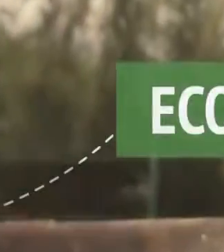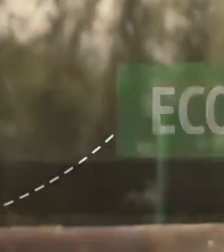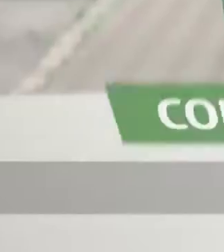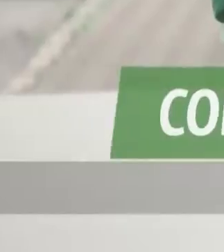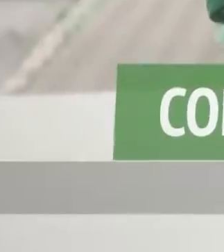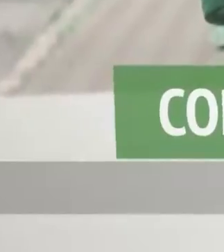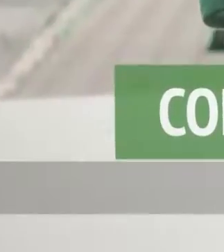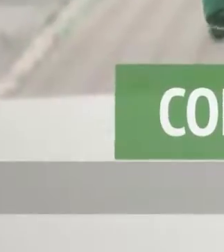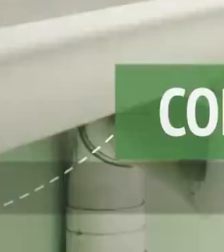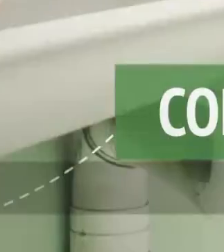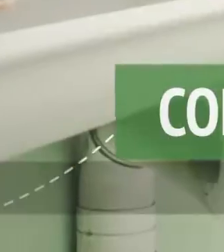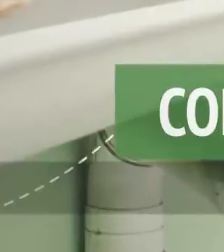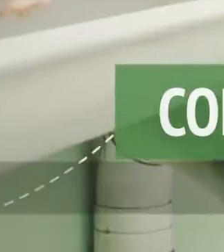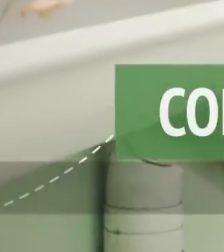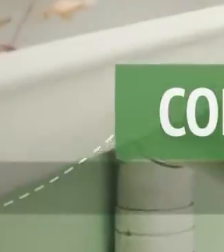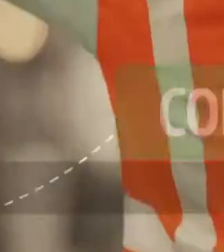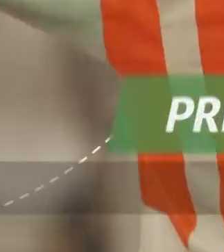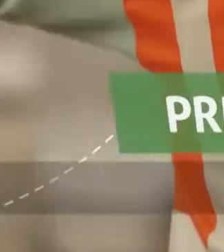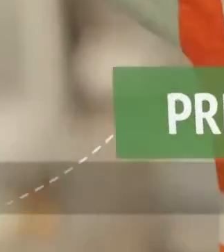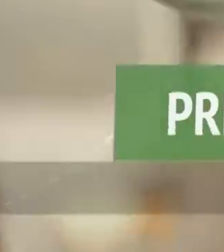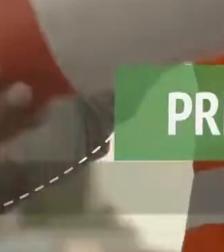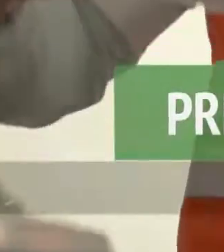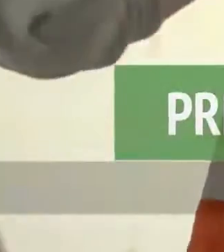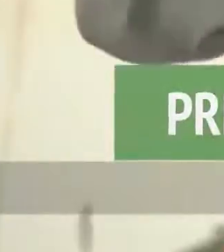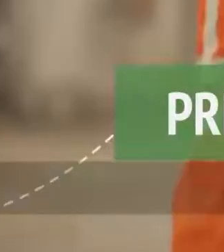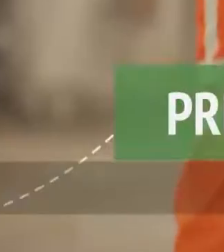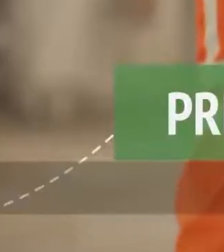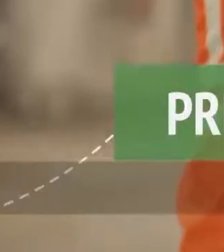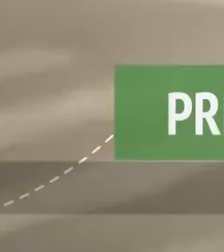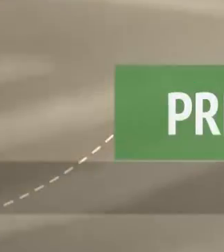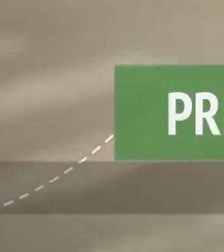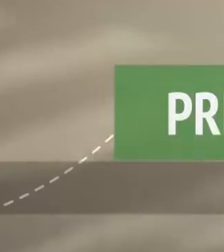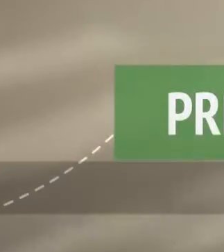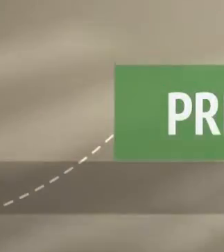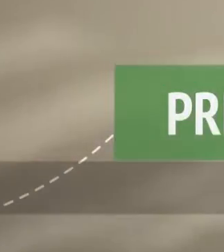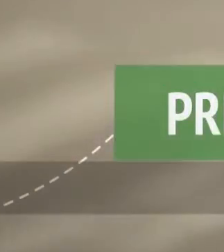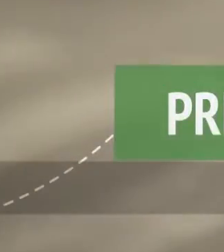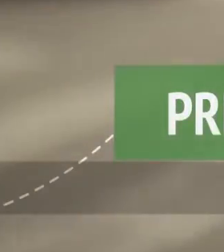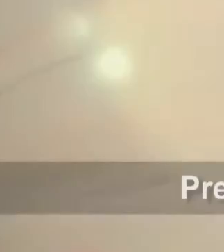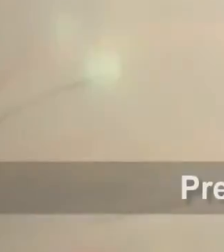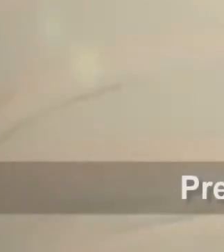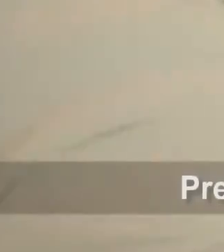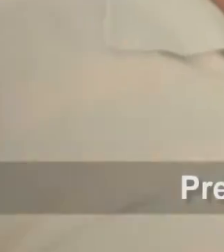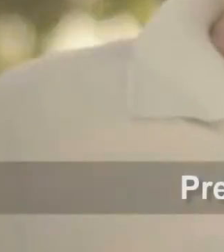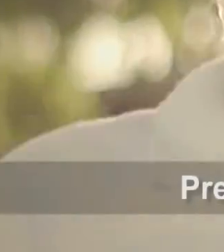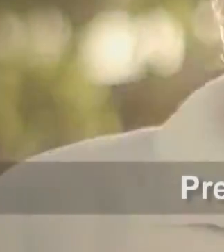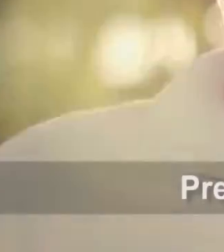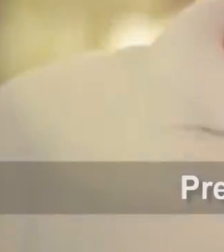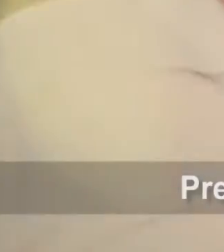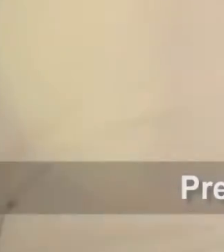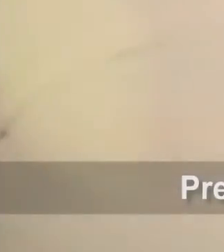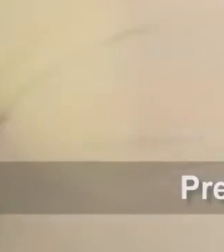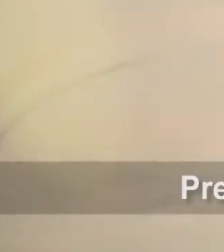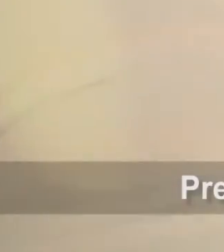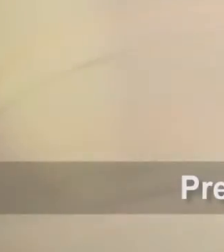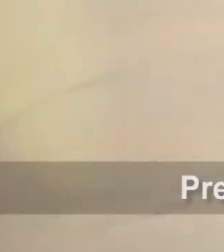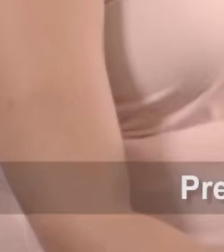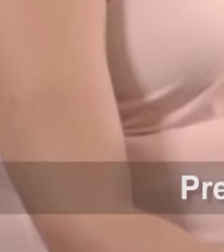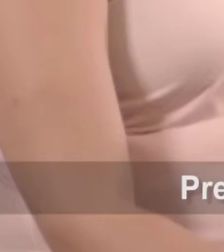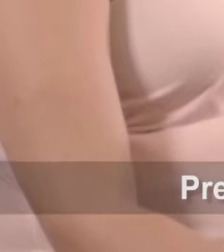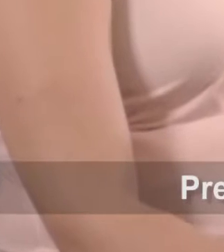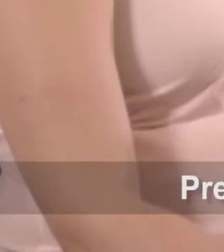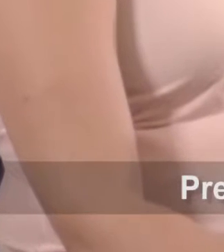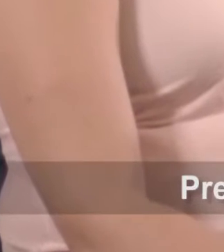Ecopontos, combate à dengue e prevenir acidentes no trânsito. Prefeitura e você, uma